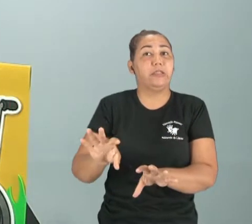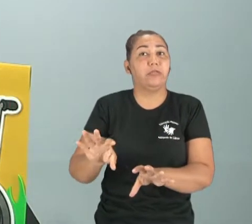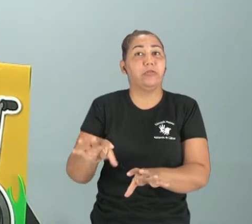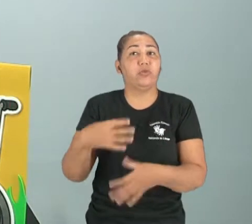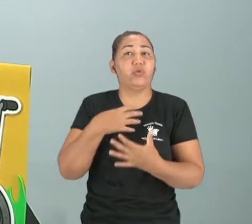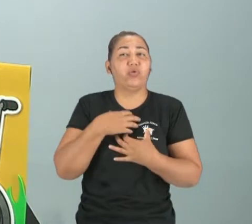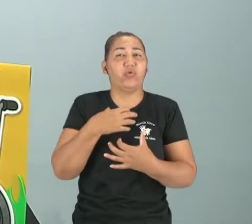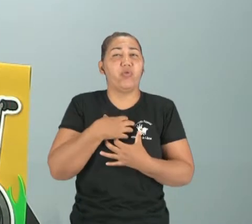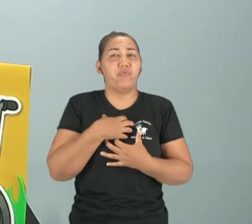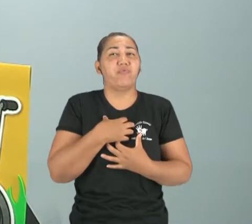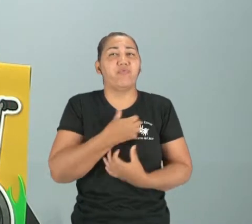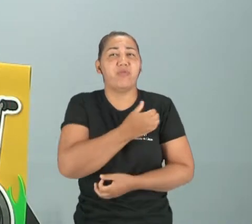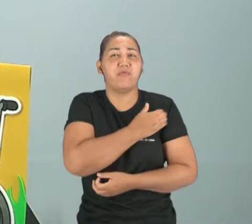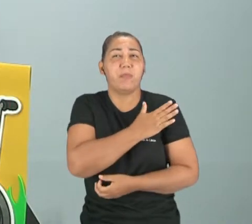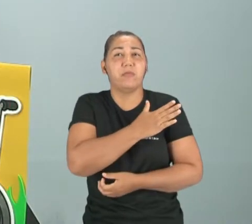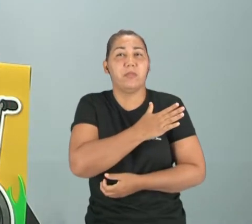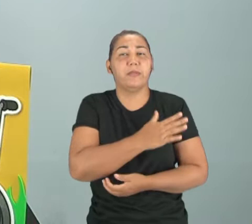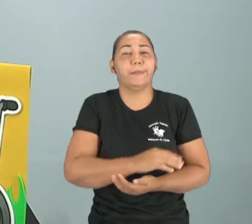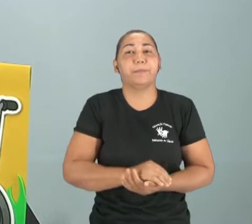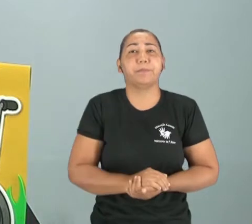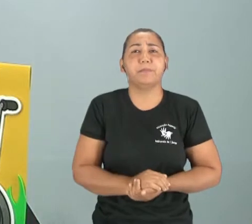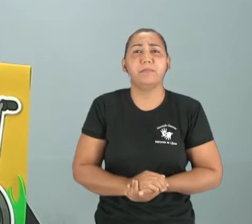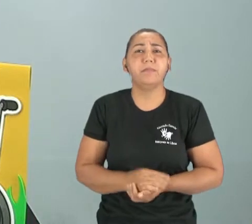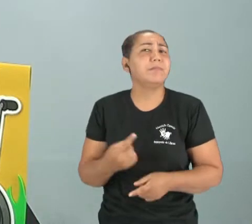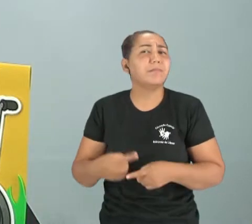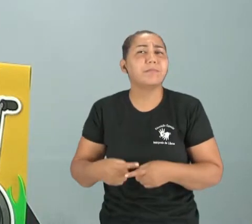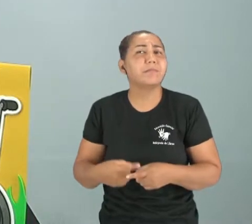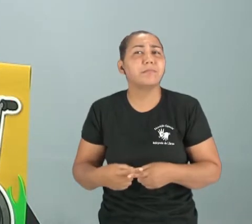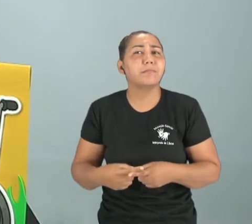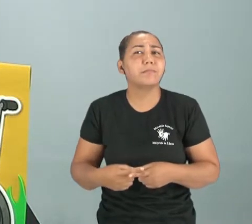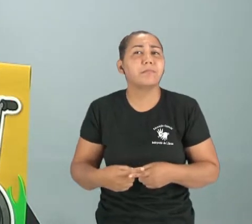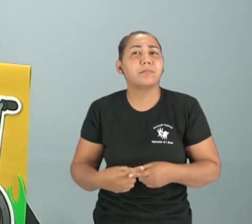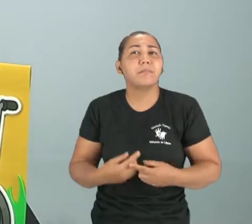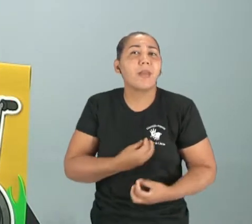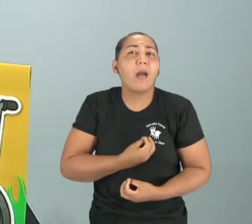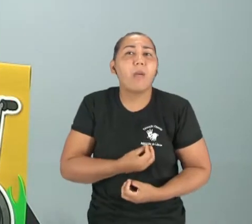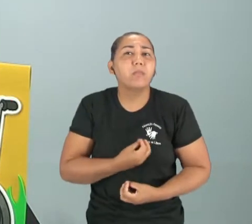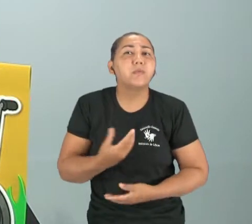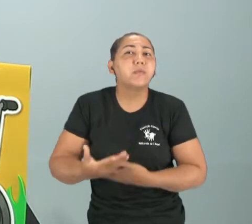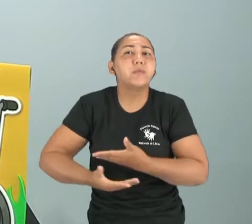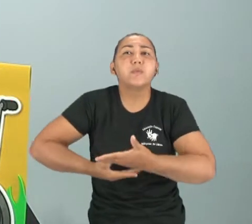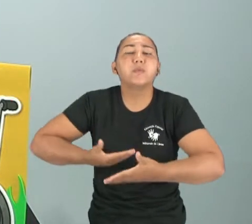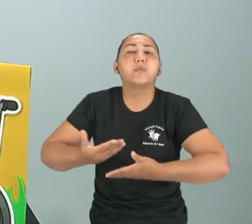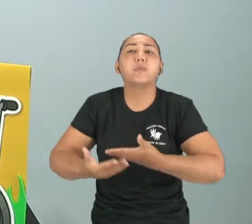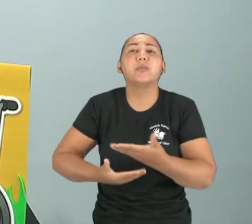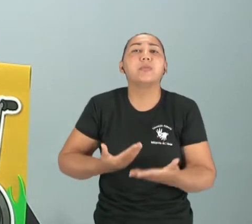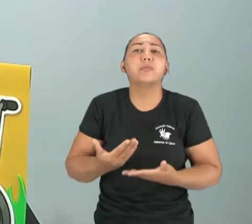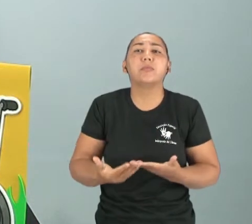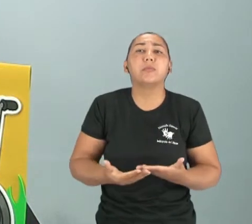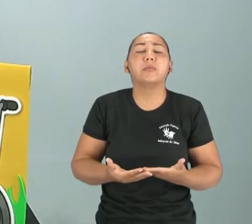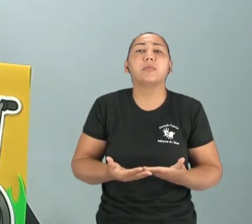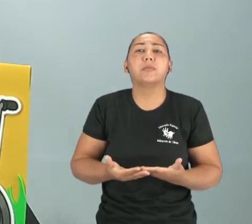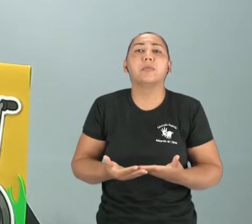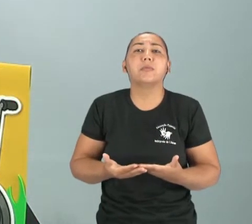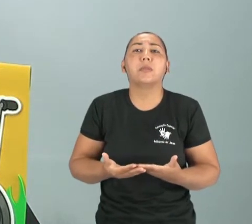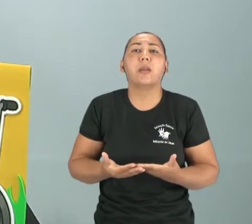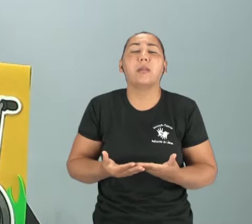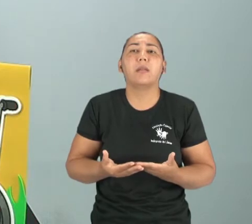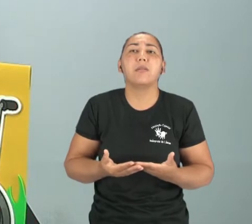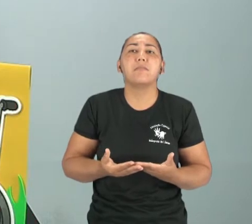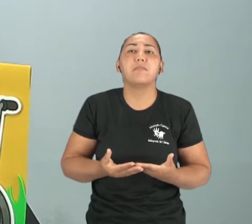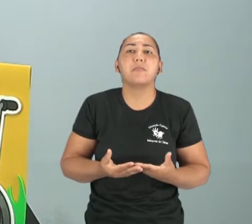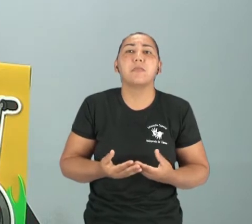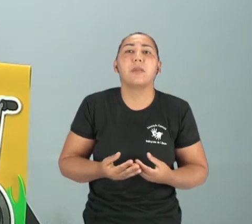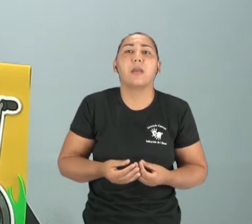podemos conviver com as pessoas como se ninguém observasse cor,